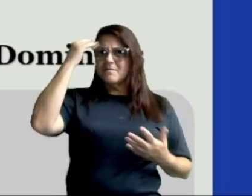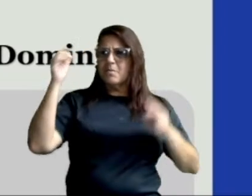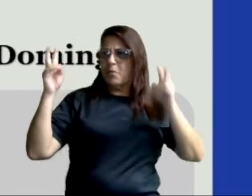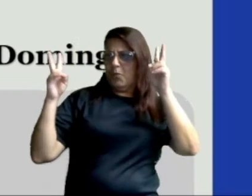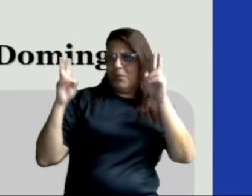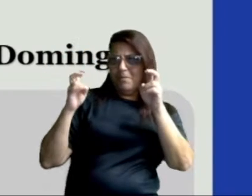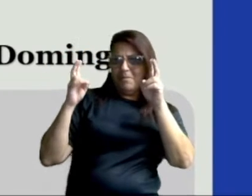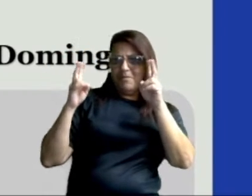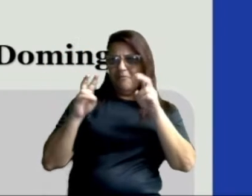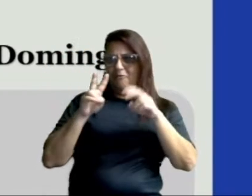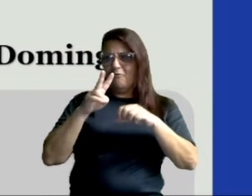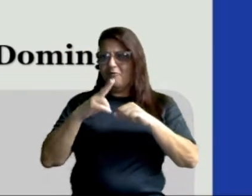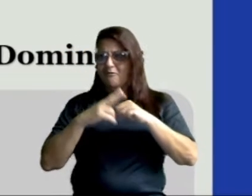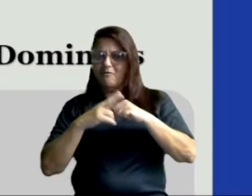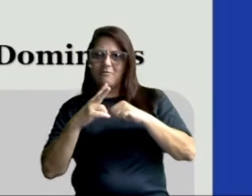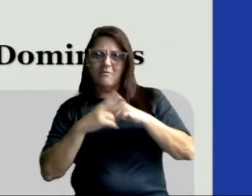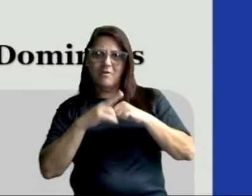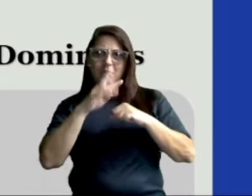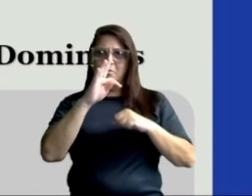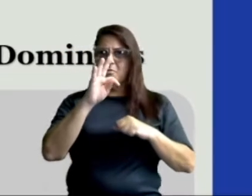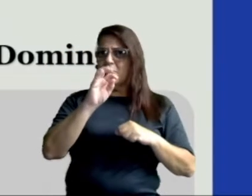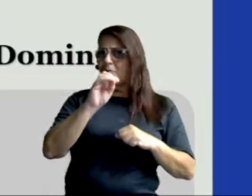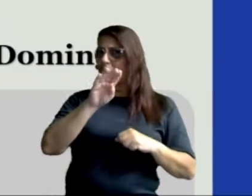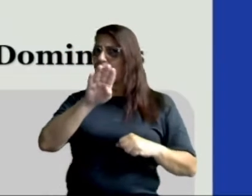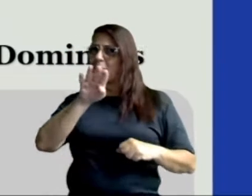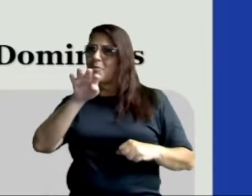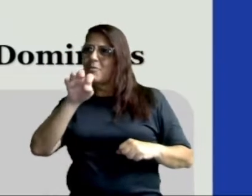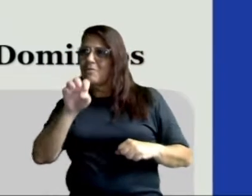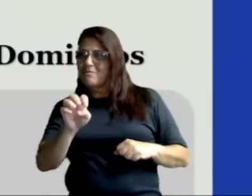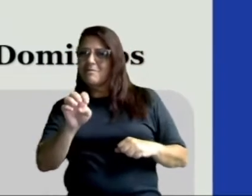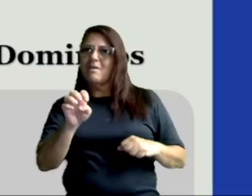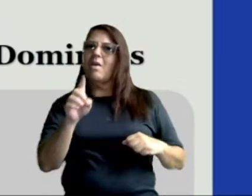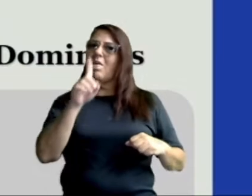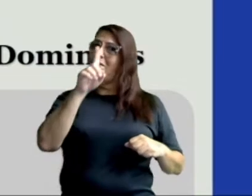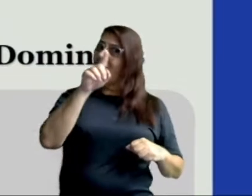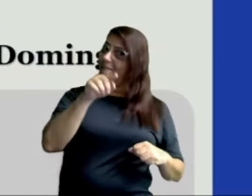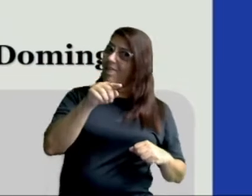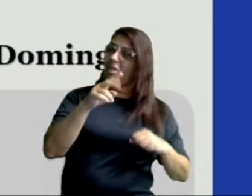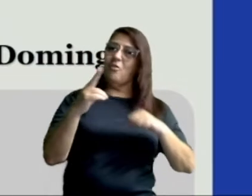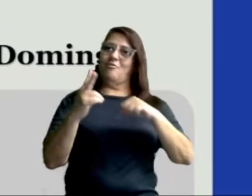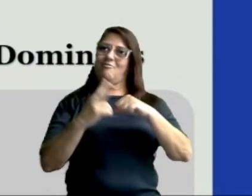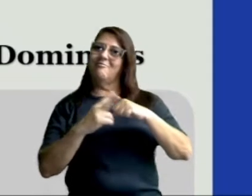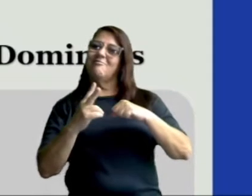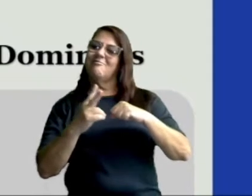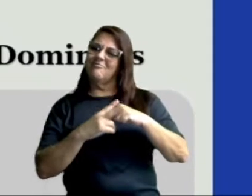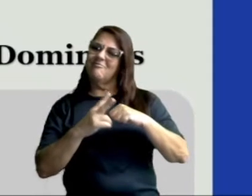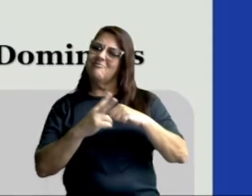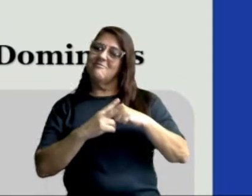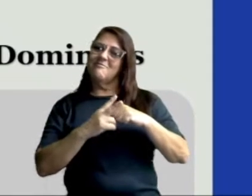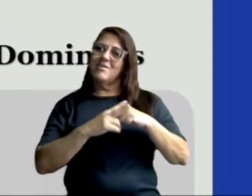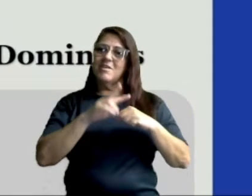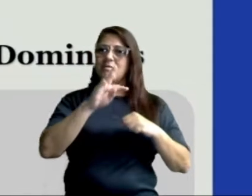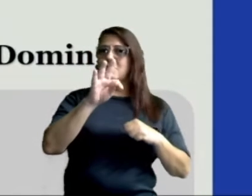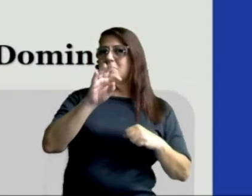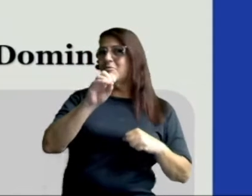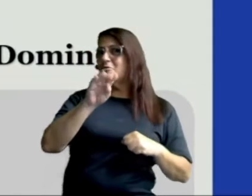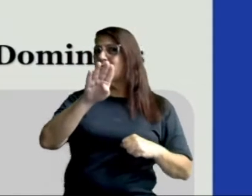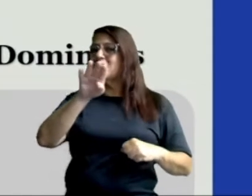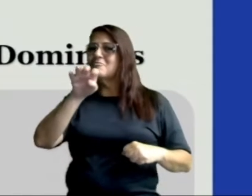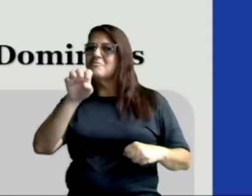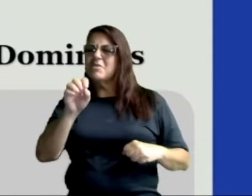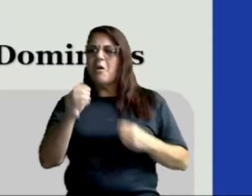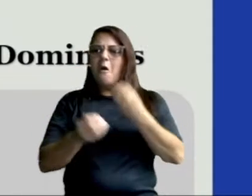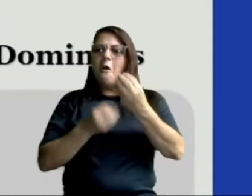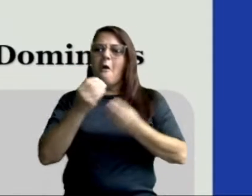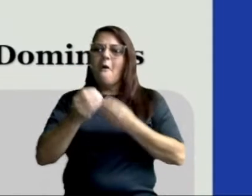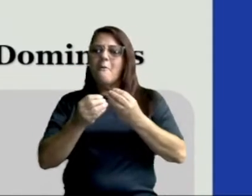hoje. Verb to be. É isso mesmo, gente. Vamos aprender o verbo to be. Como é que